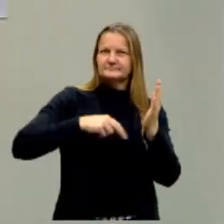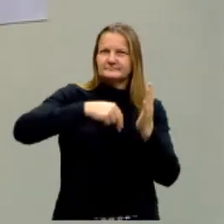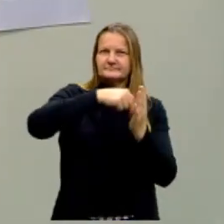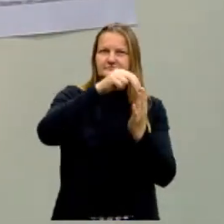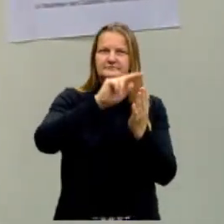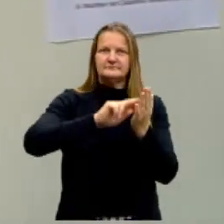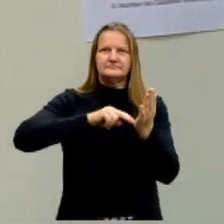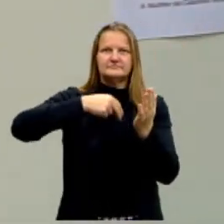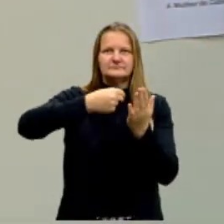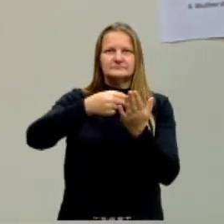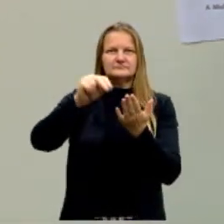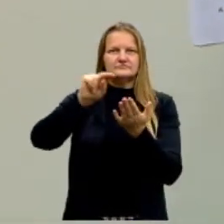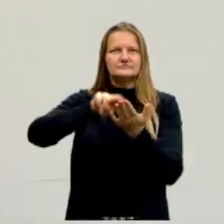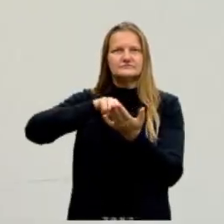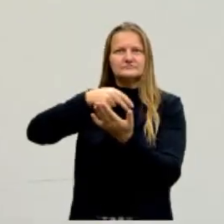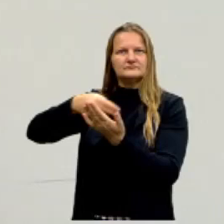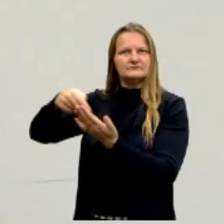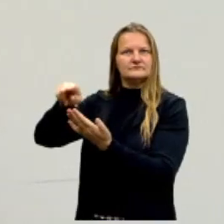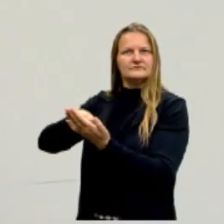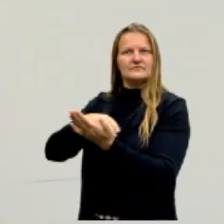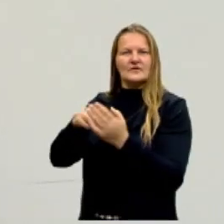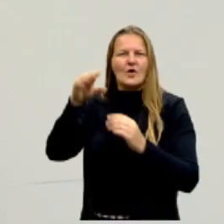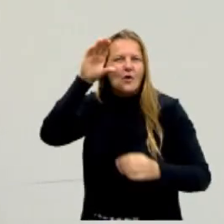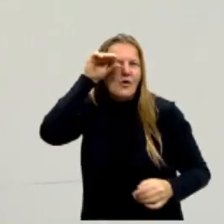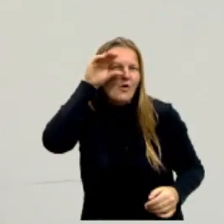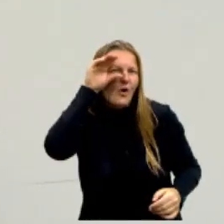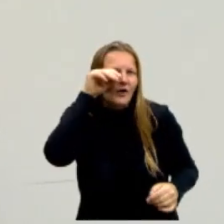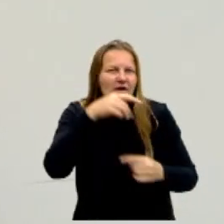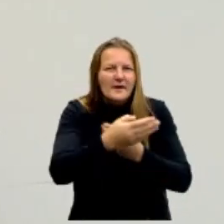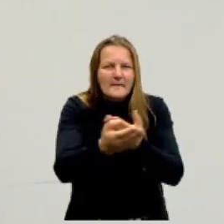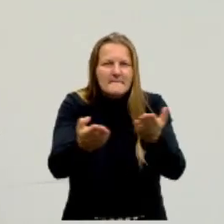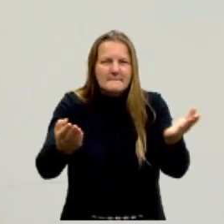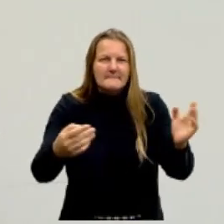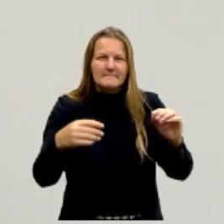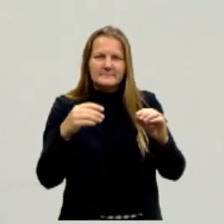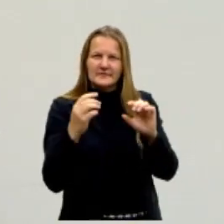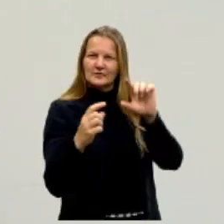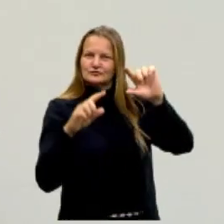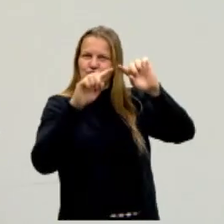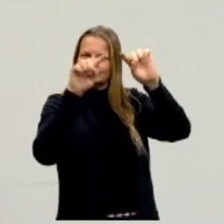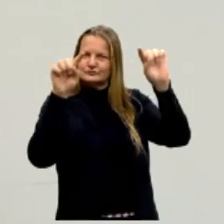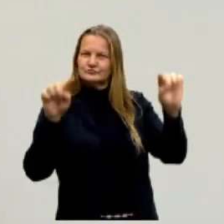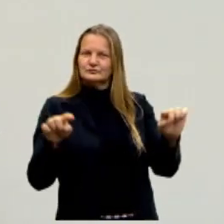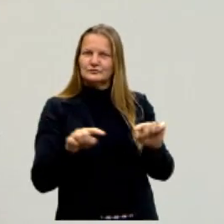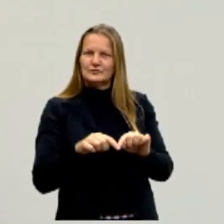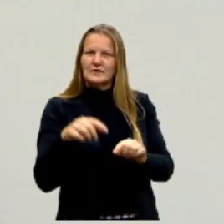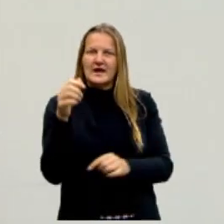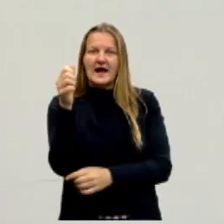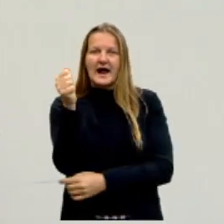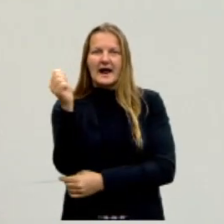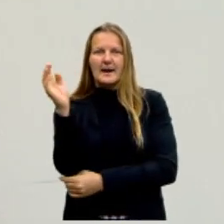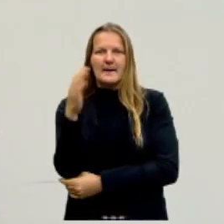e observe bem as minhas obras esta aqui a boba